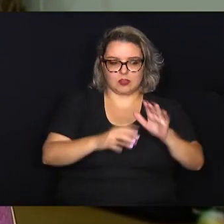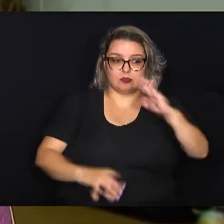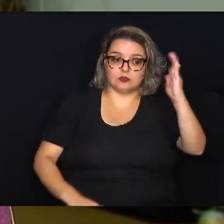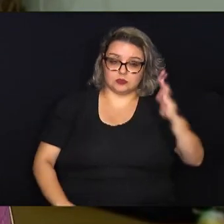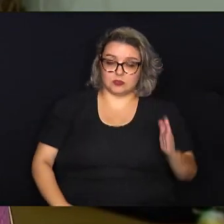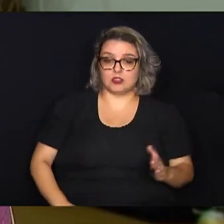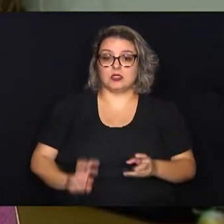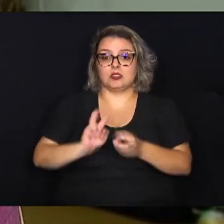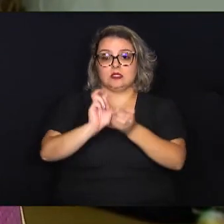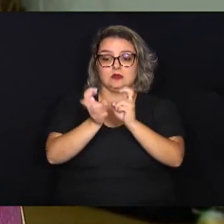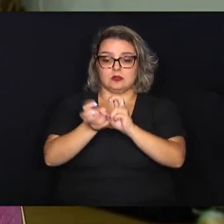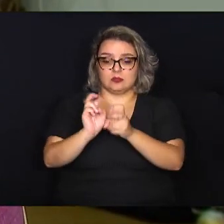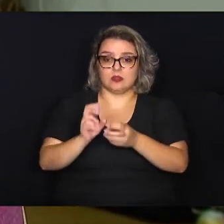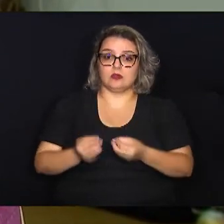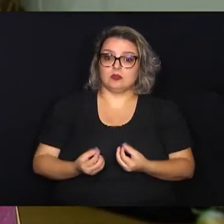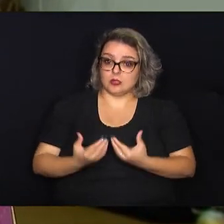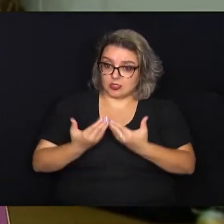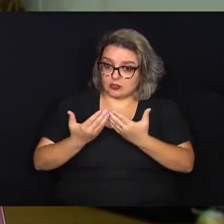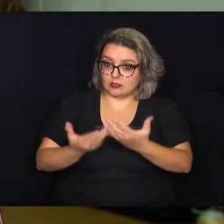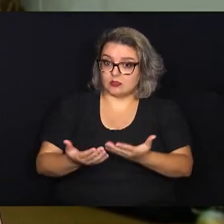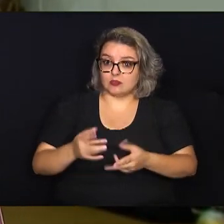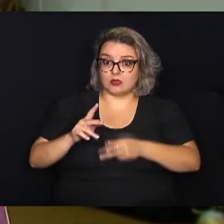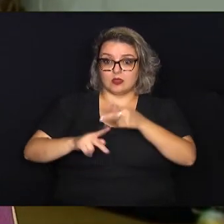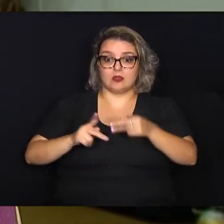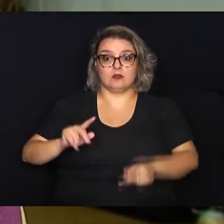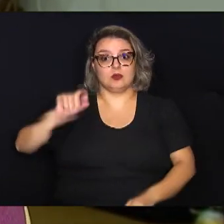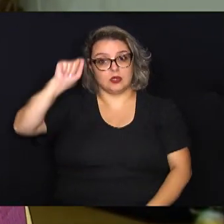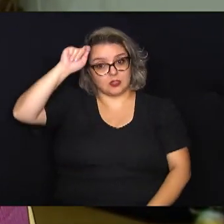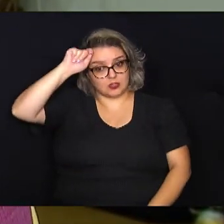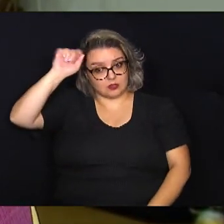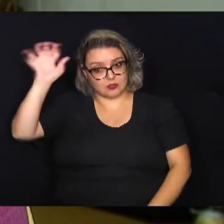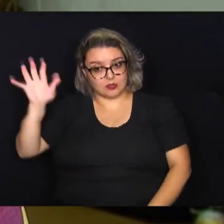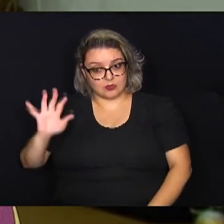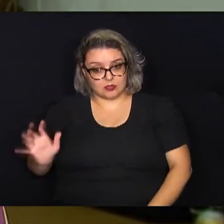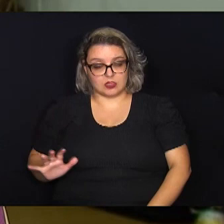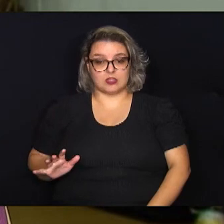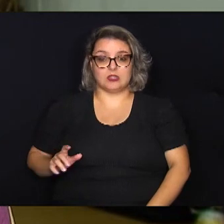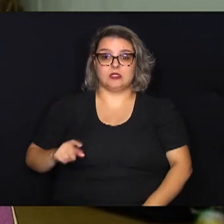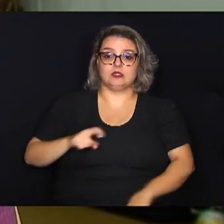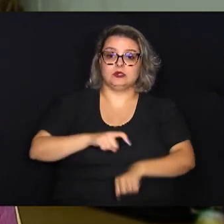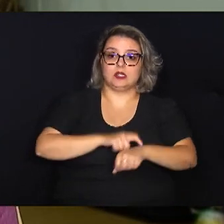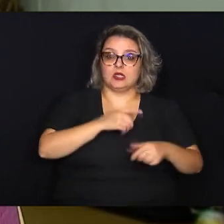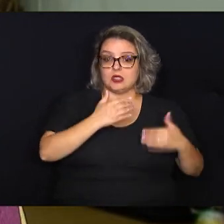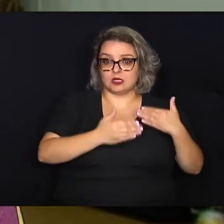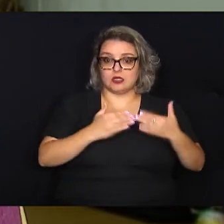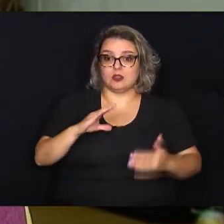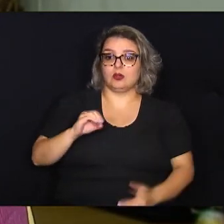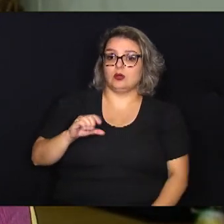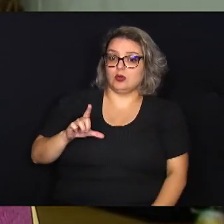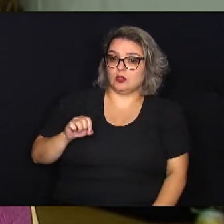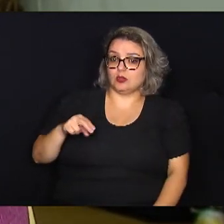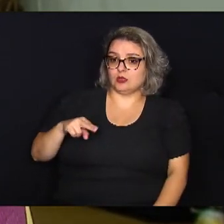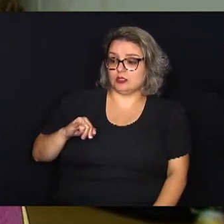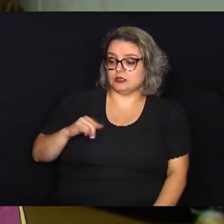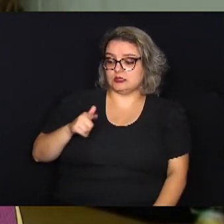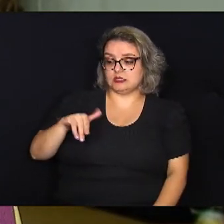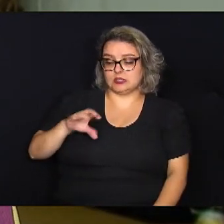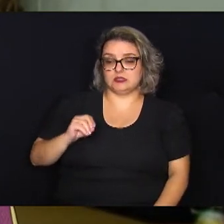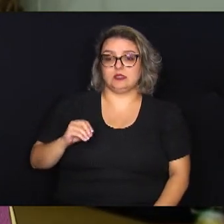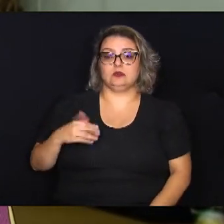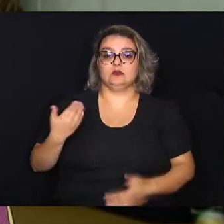foi trazida pelos povos africanos, né, naquele processo de colonização, naquele